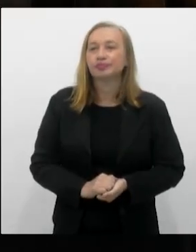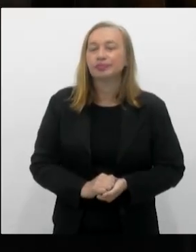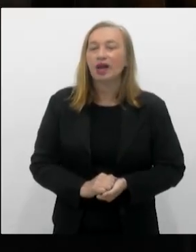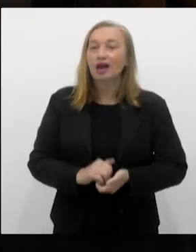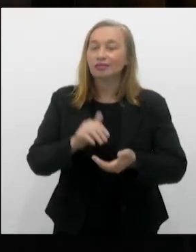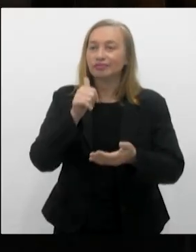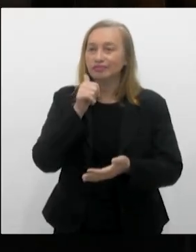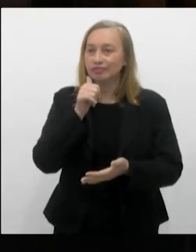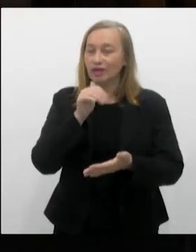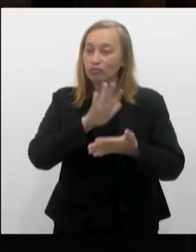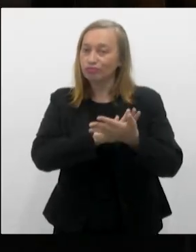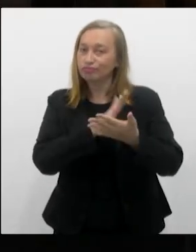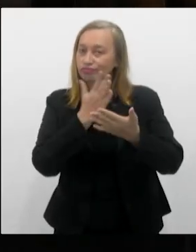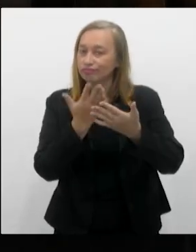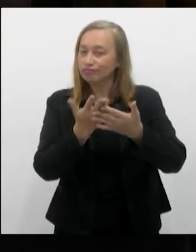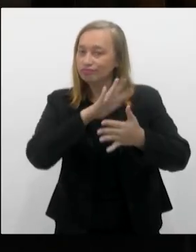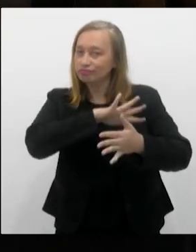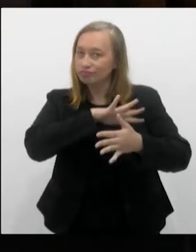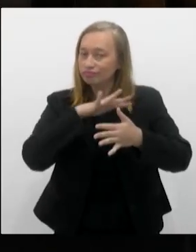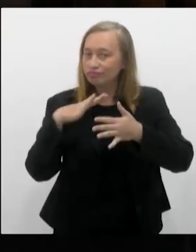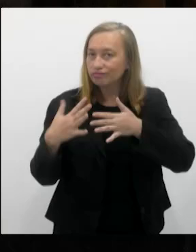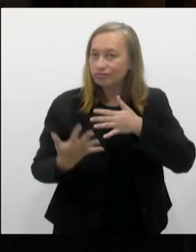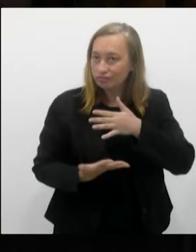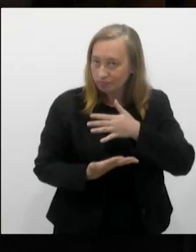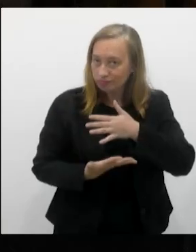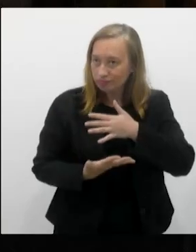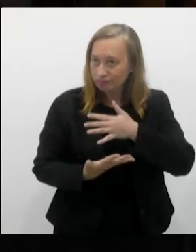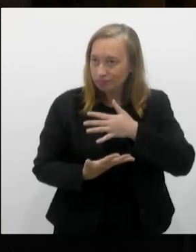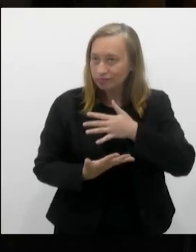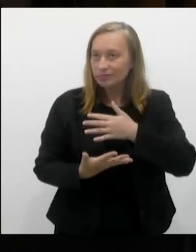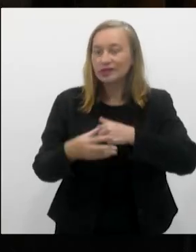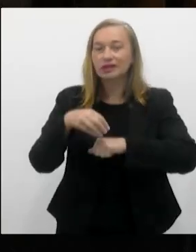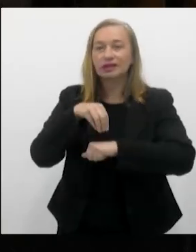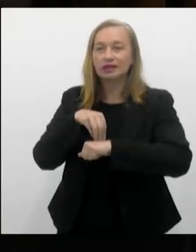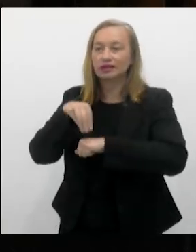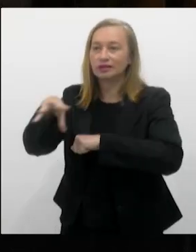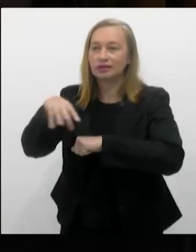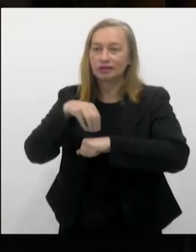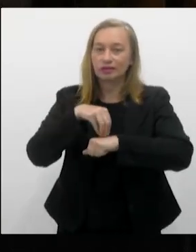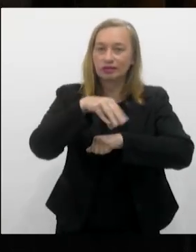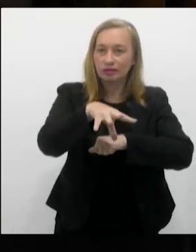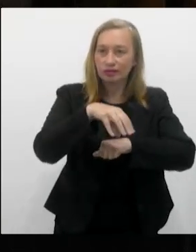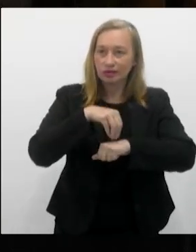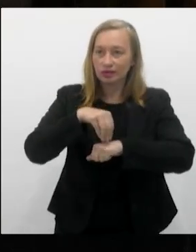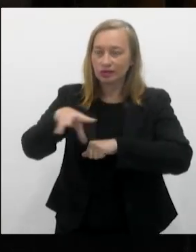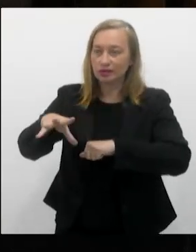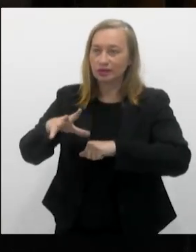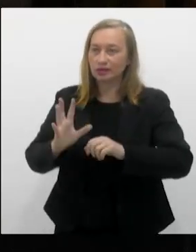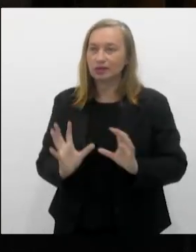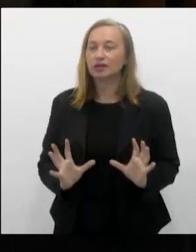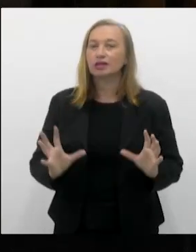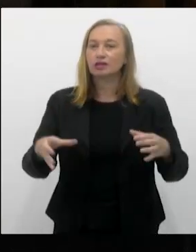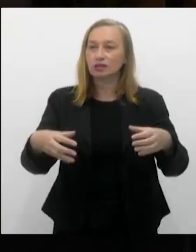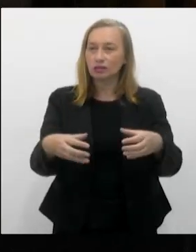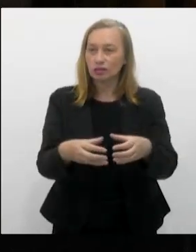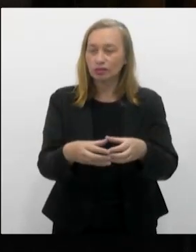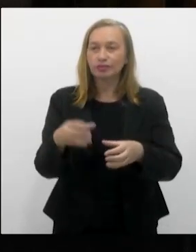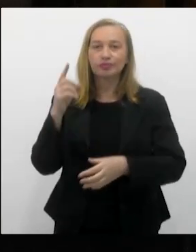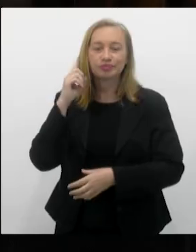senhora intérprete da língua de Libras, que leva a nossa voz